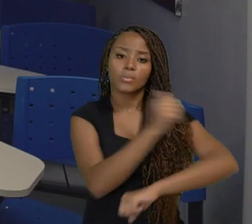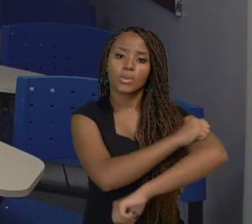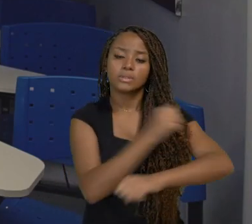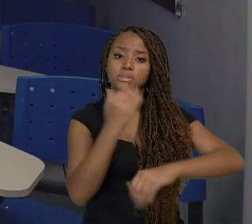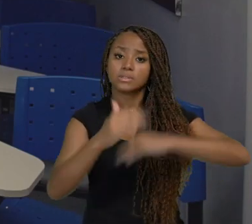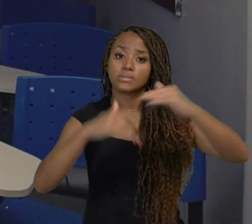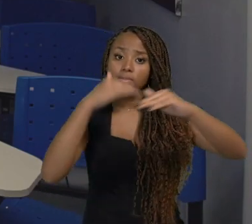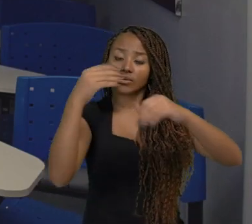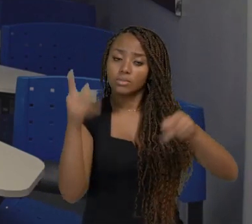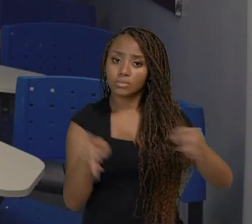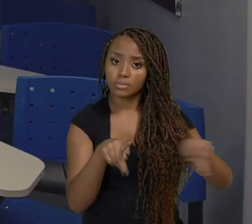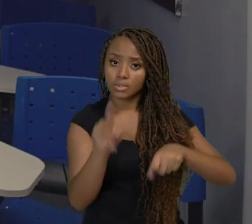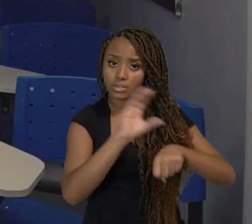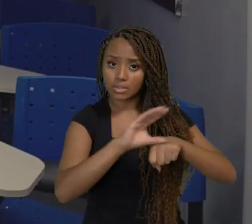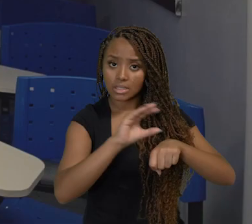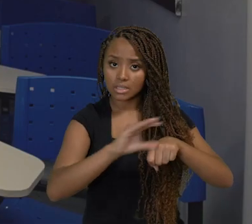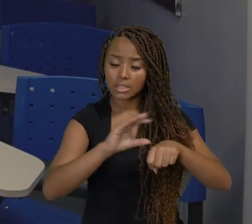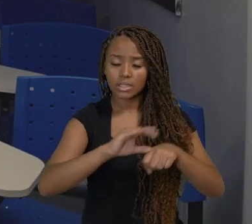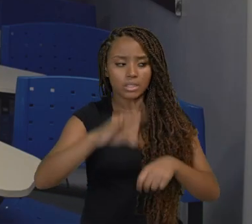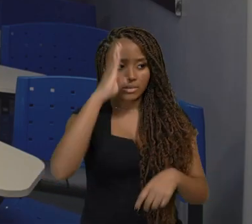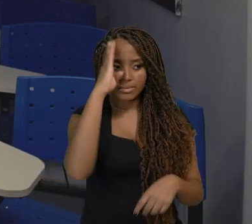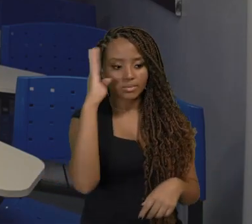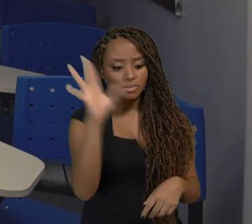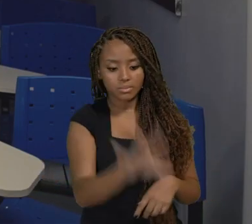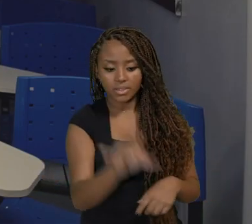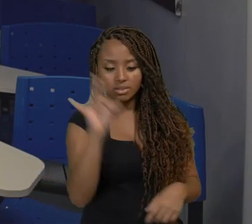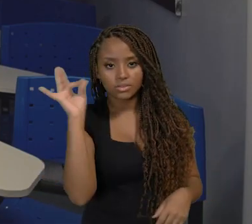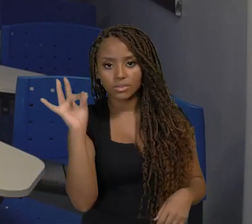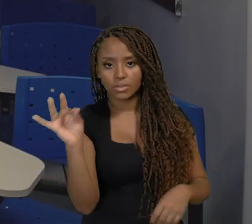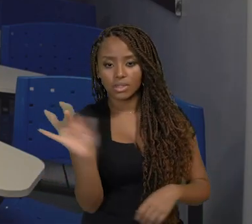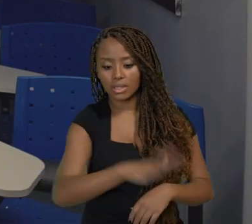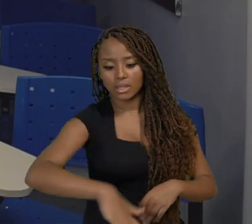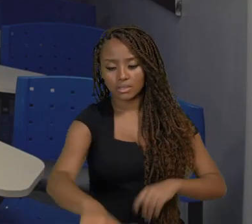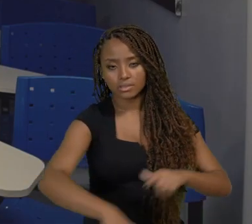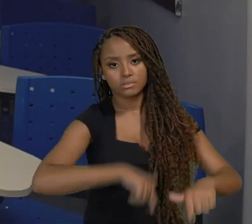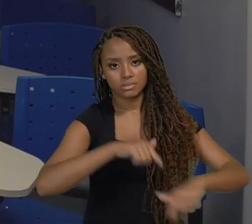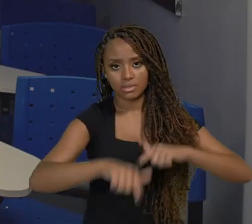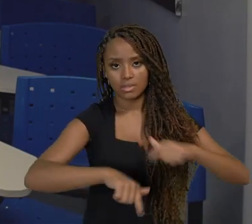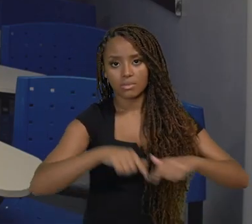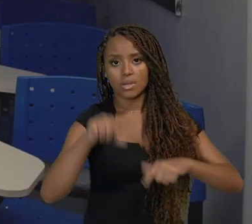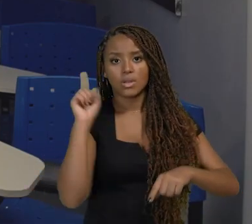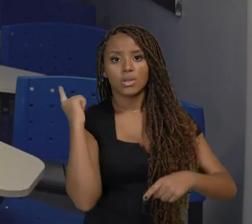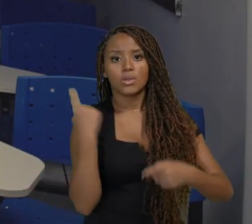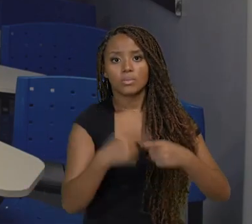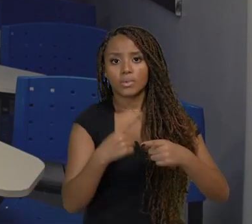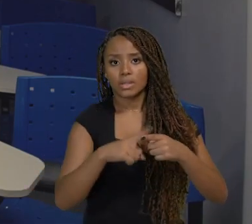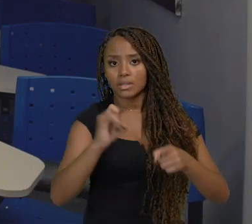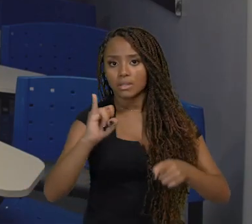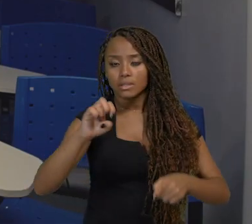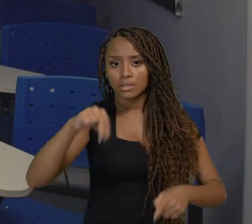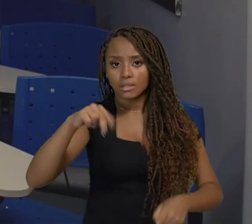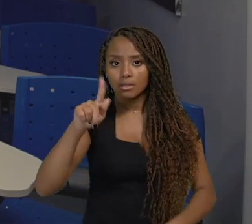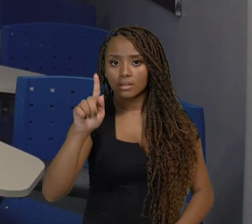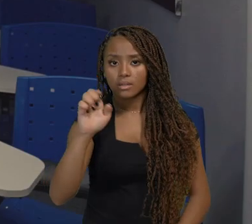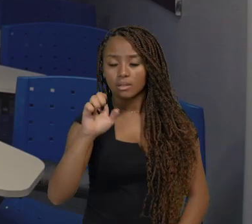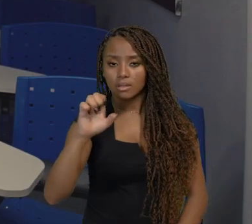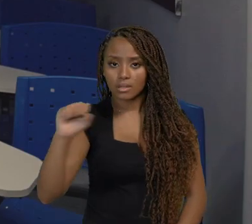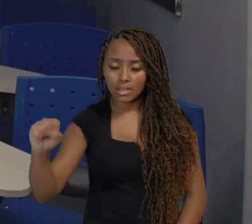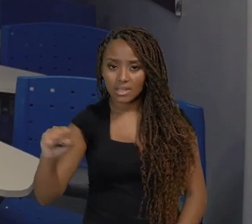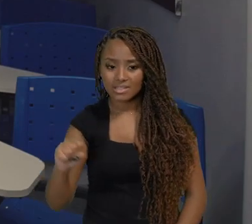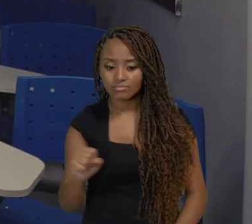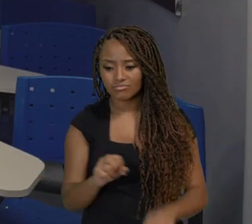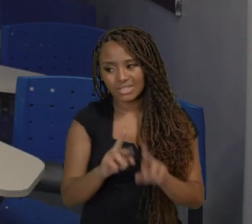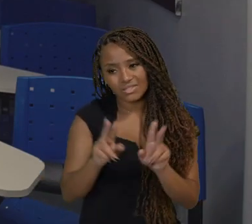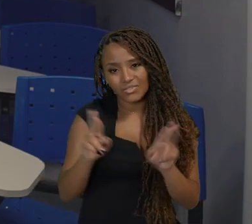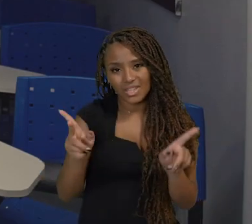durante o curso e poder se destacar no mercado de trabalho, porque o inglês já não é mais algo diferencial, é algo básico, né?